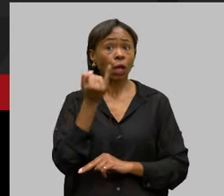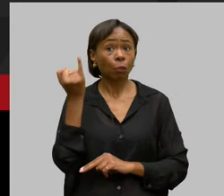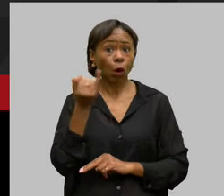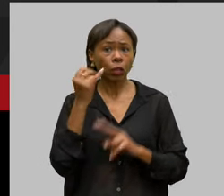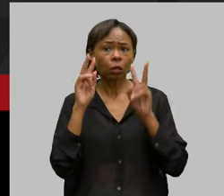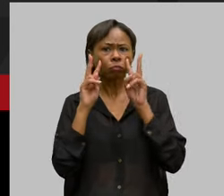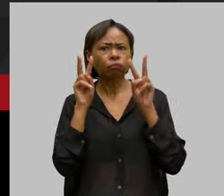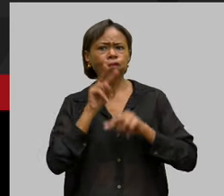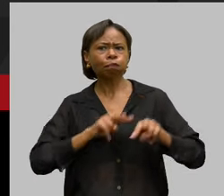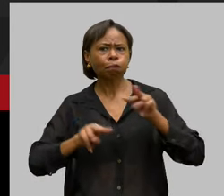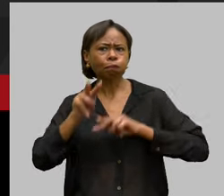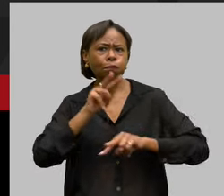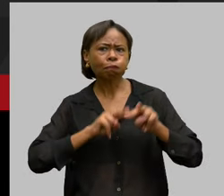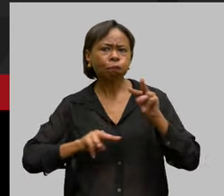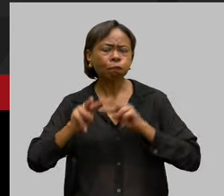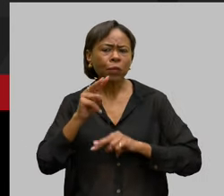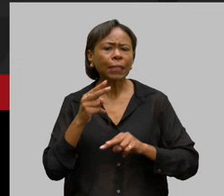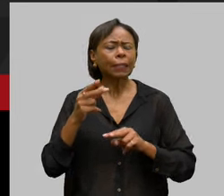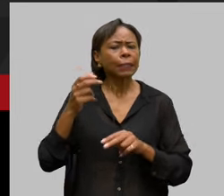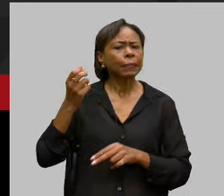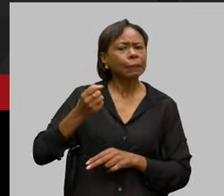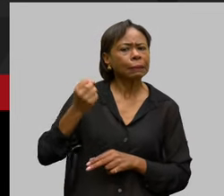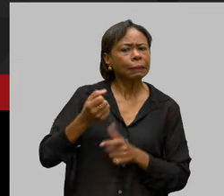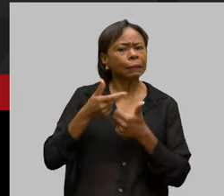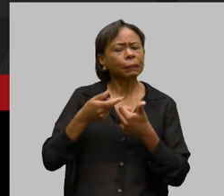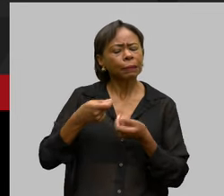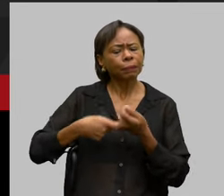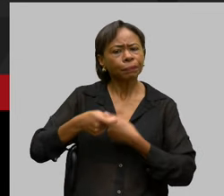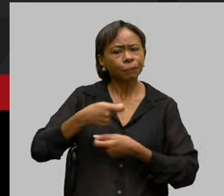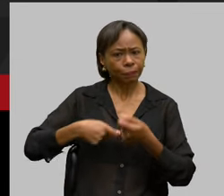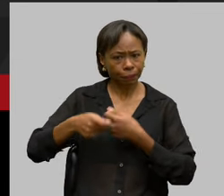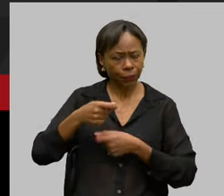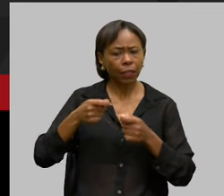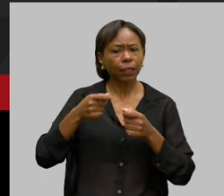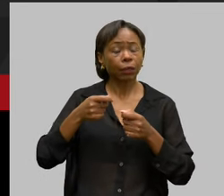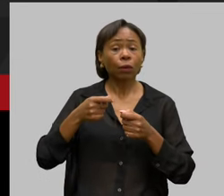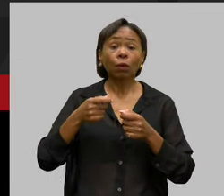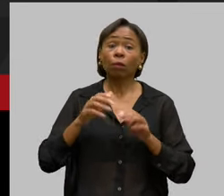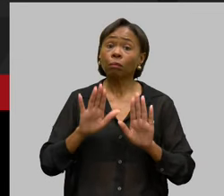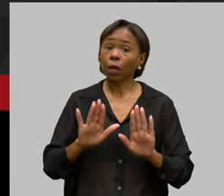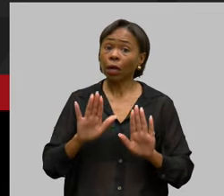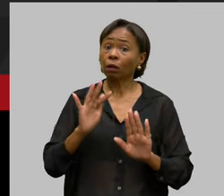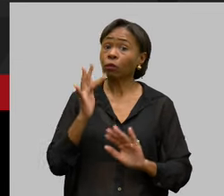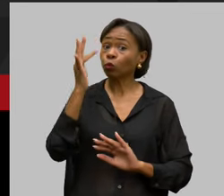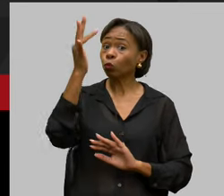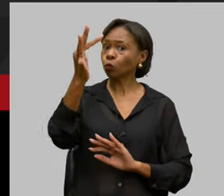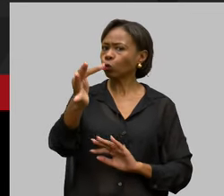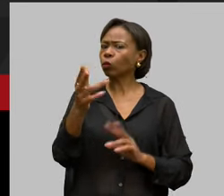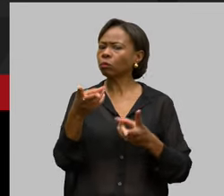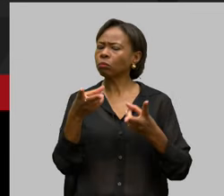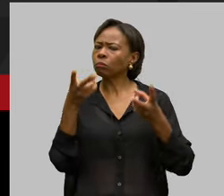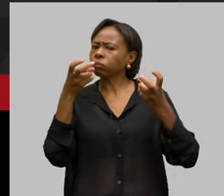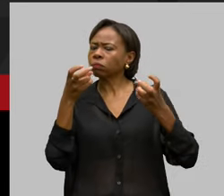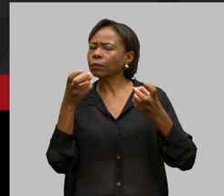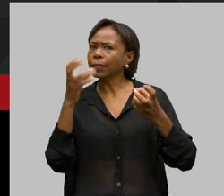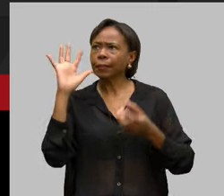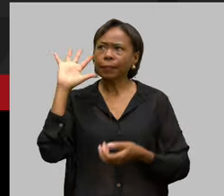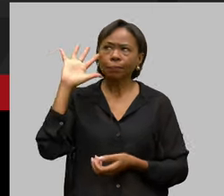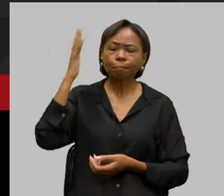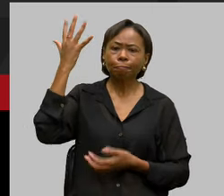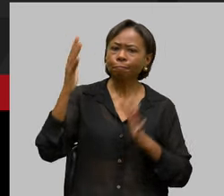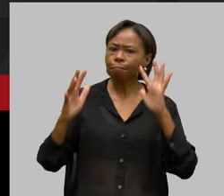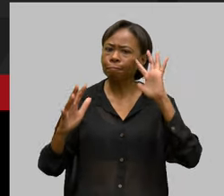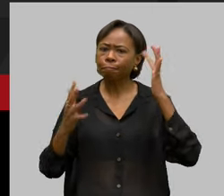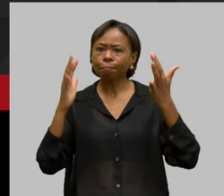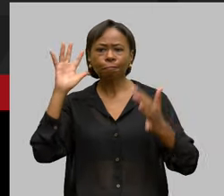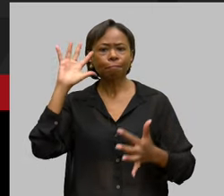prazo ou antes que de fato esse risco se materialize que a gente possa ao olhar pro Futuro conseguir encontrar soluções como eu comentei